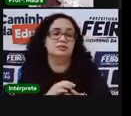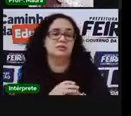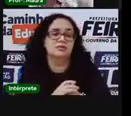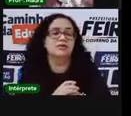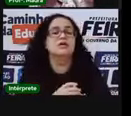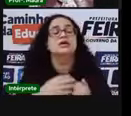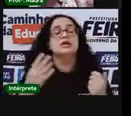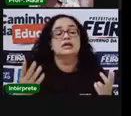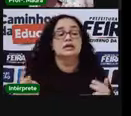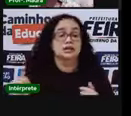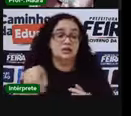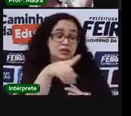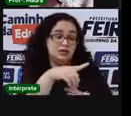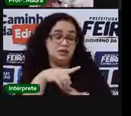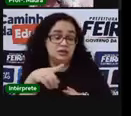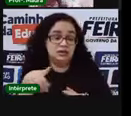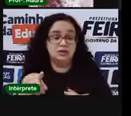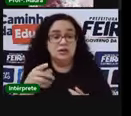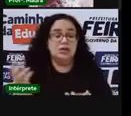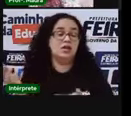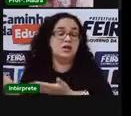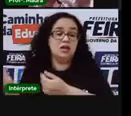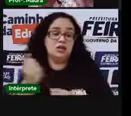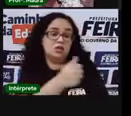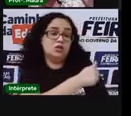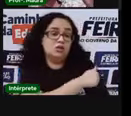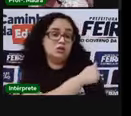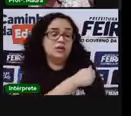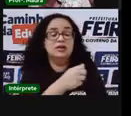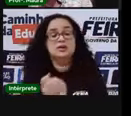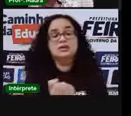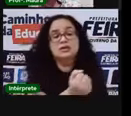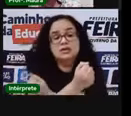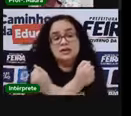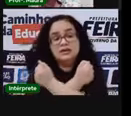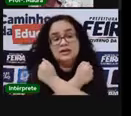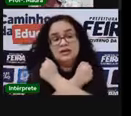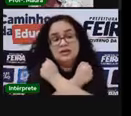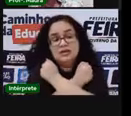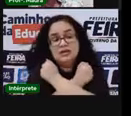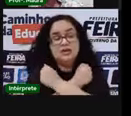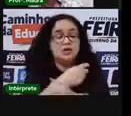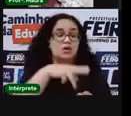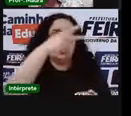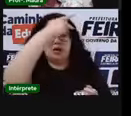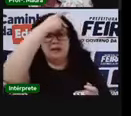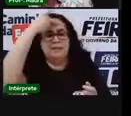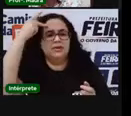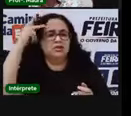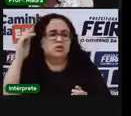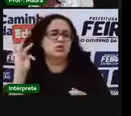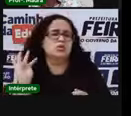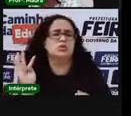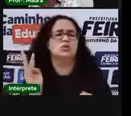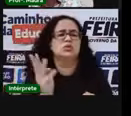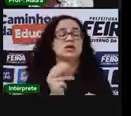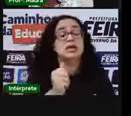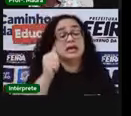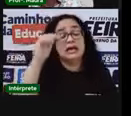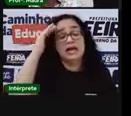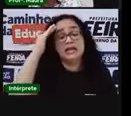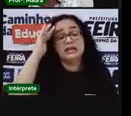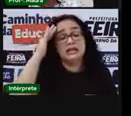galerinha, o abraço é a gente, não é? Acolher o outro com tudo que o outro tem, compreender o